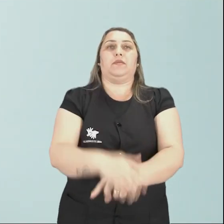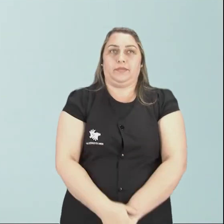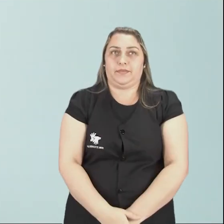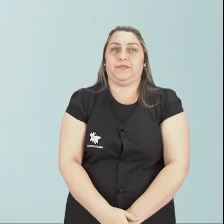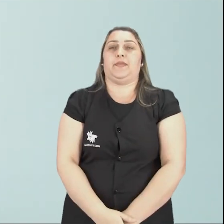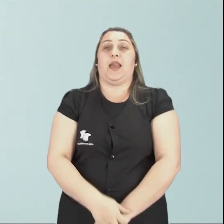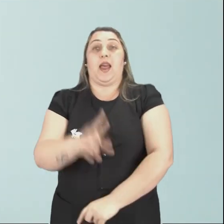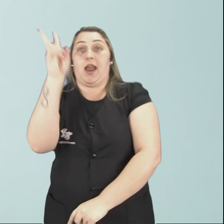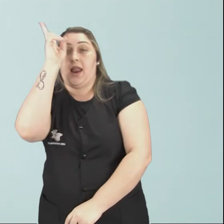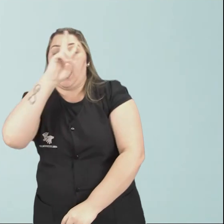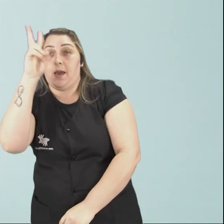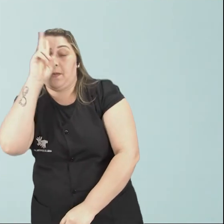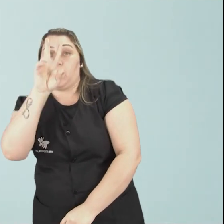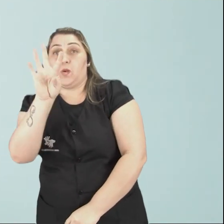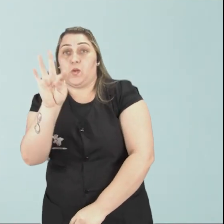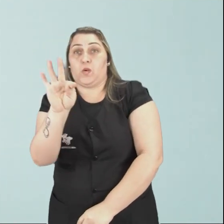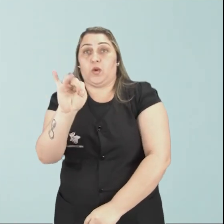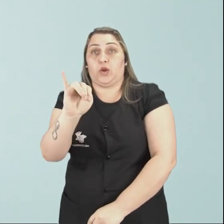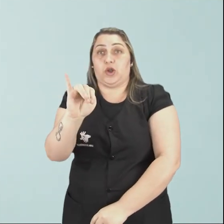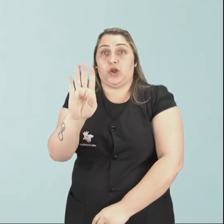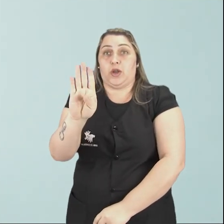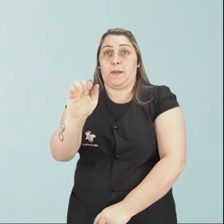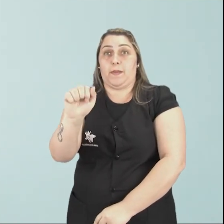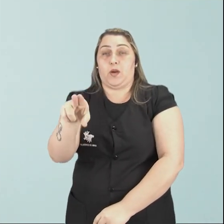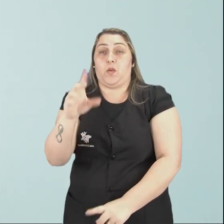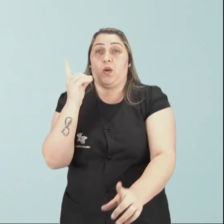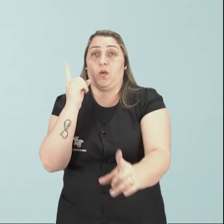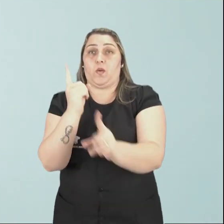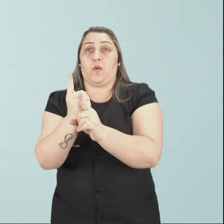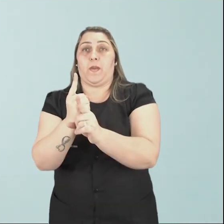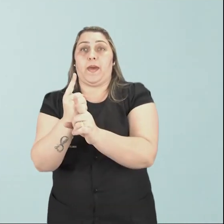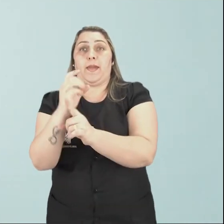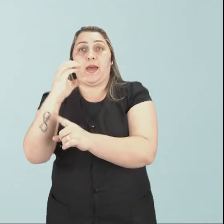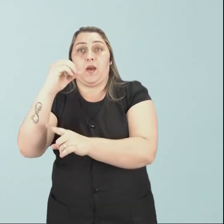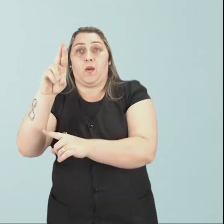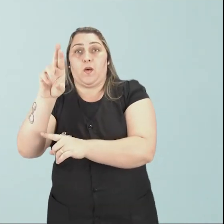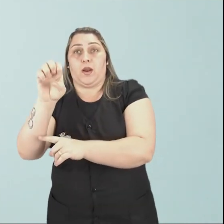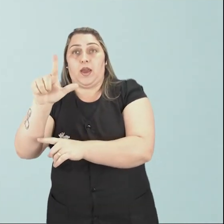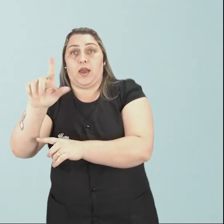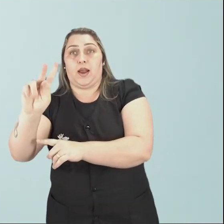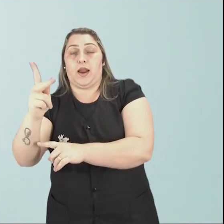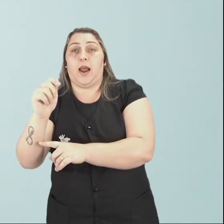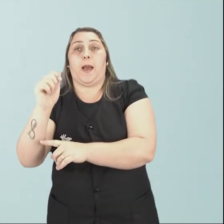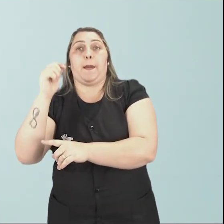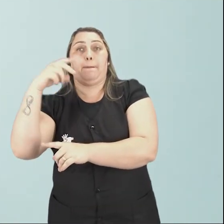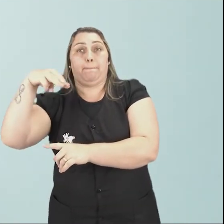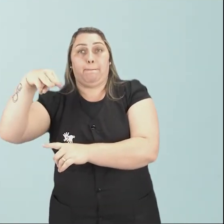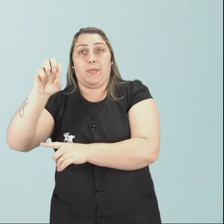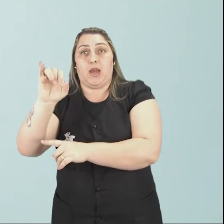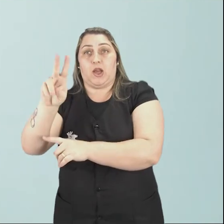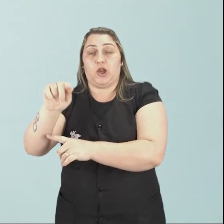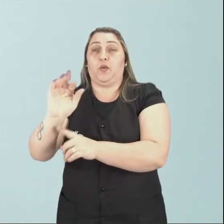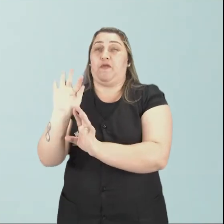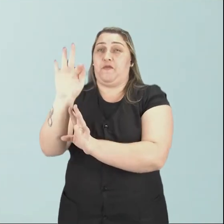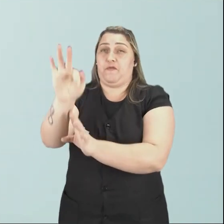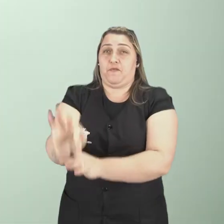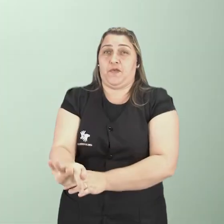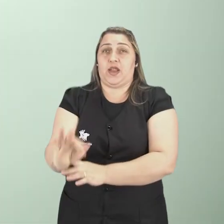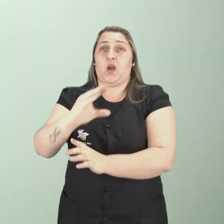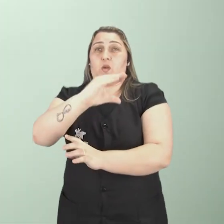que é o tímpano. O tímpano, ele se encontra na orelha média, ao final do canal do seu